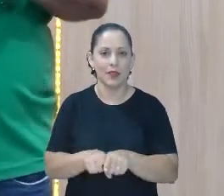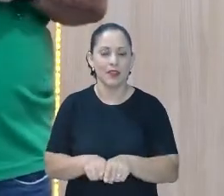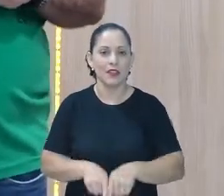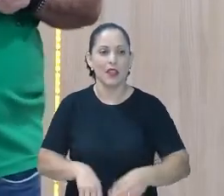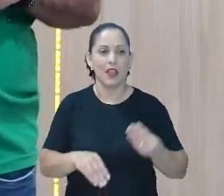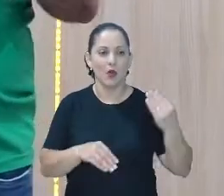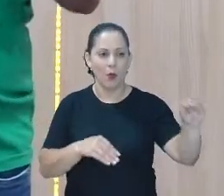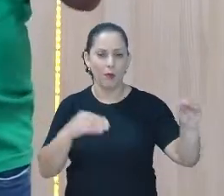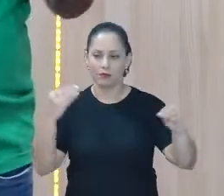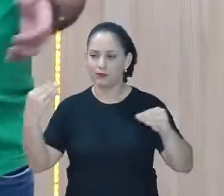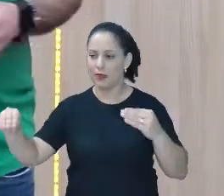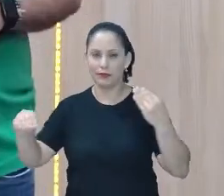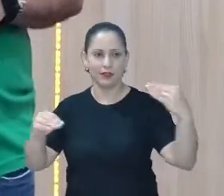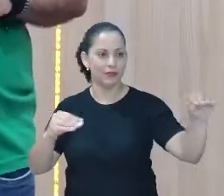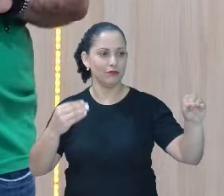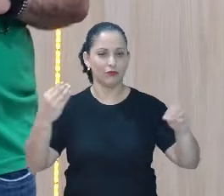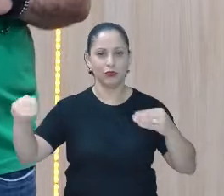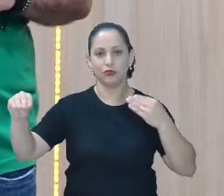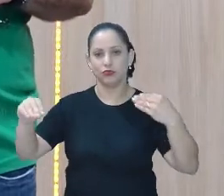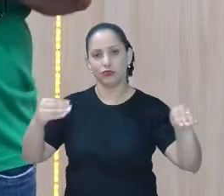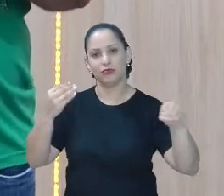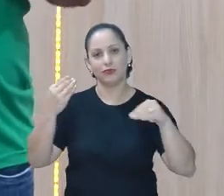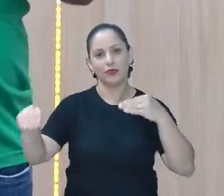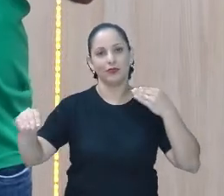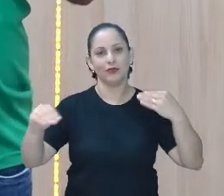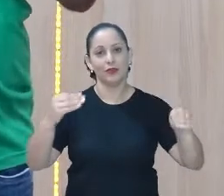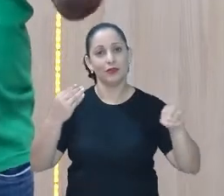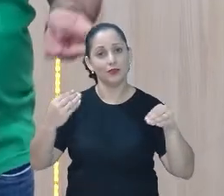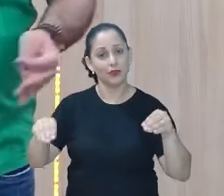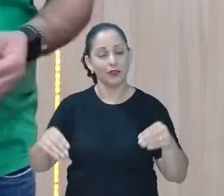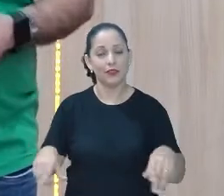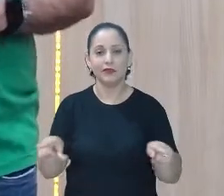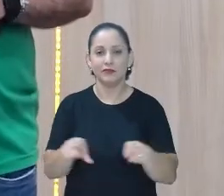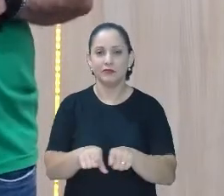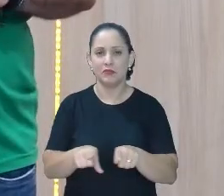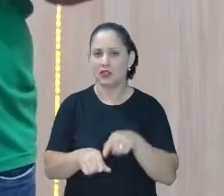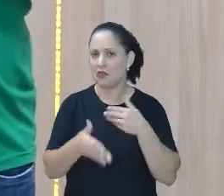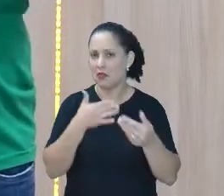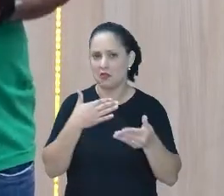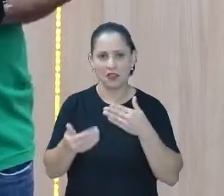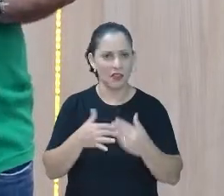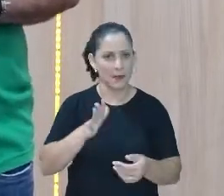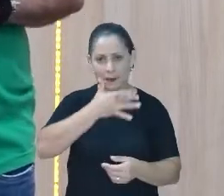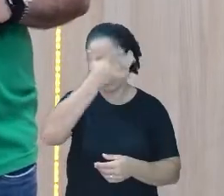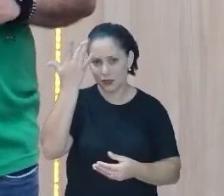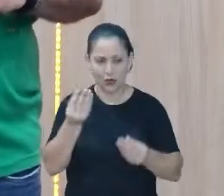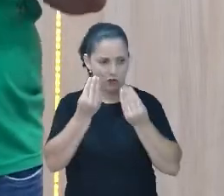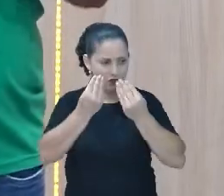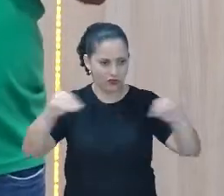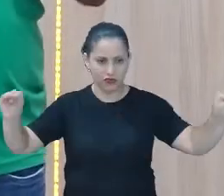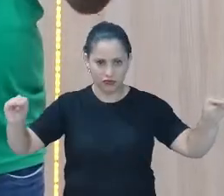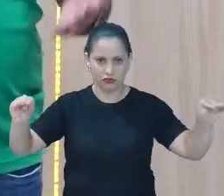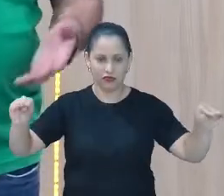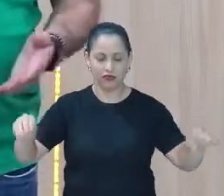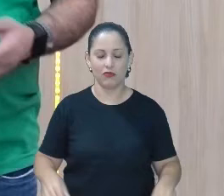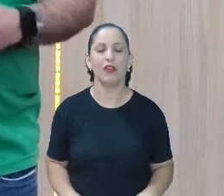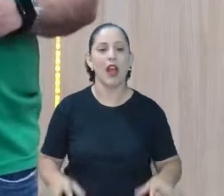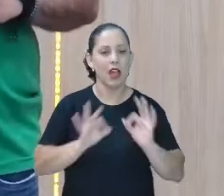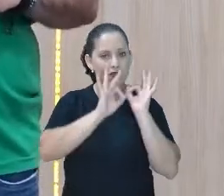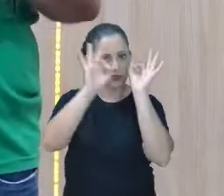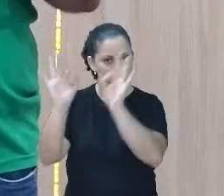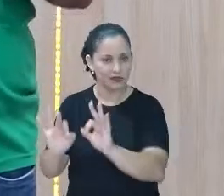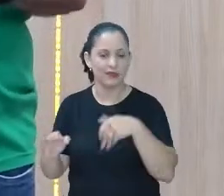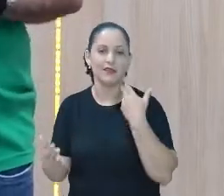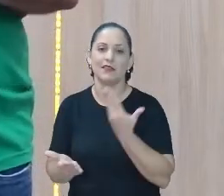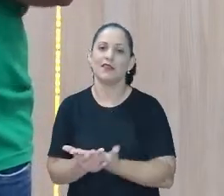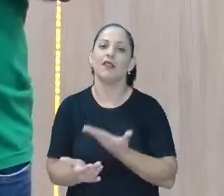compartilha para os demais colegas de turma, né? E para quem mais você quiser compartilhar. Assistam